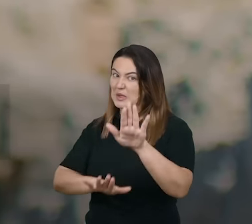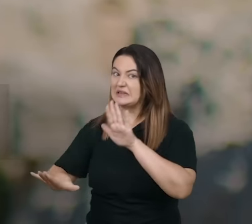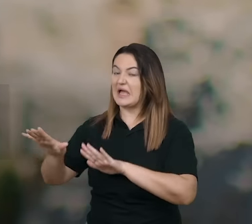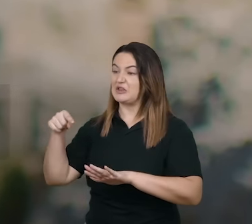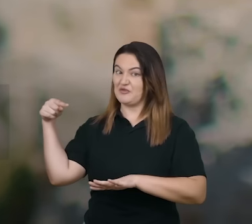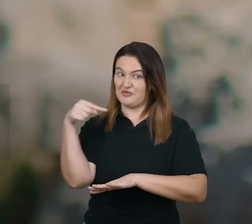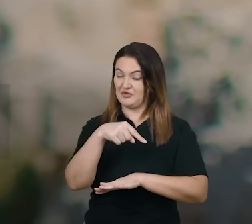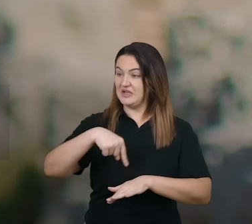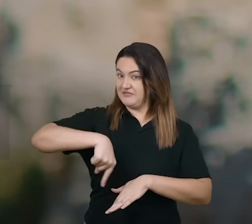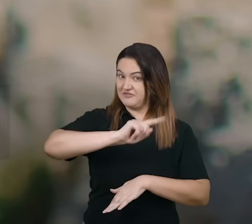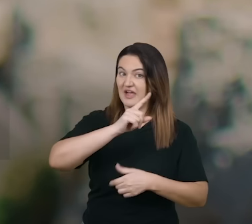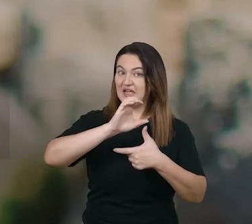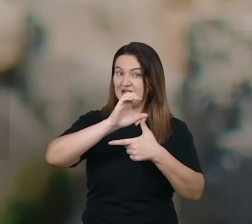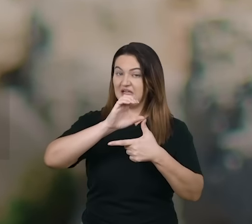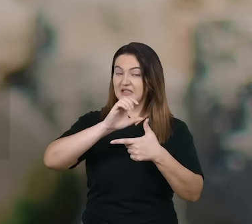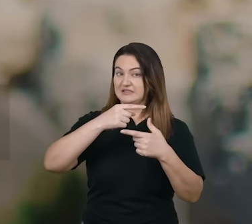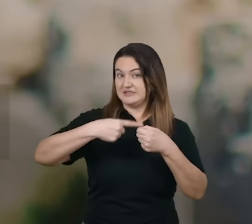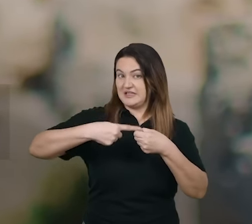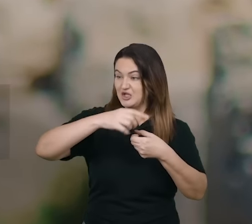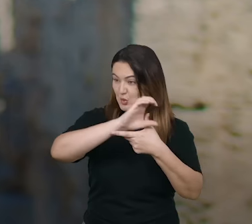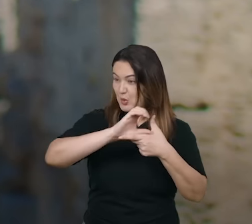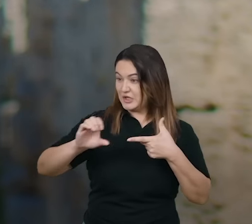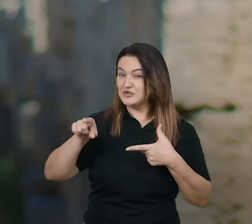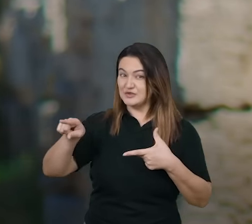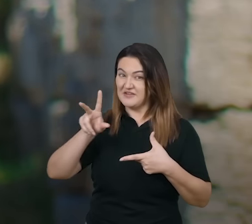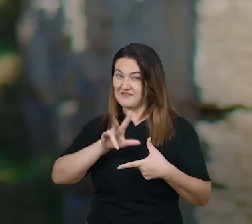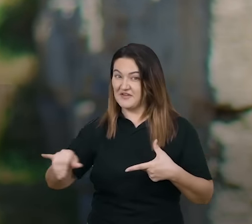corintianizando-se. Olha, até um verbo difícil de falar.